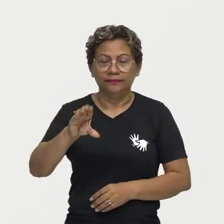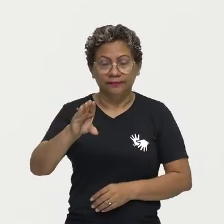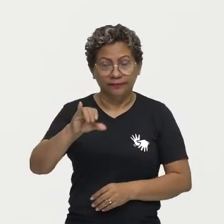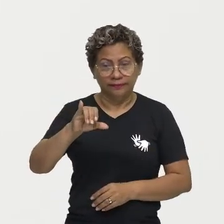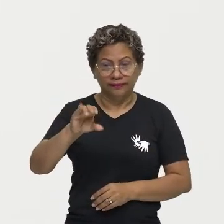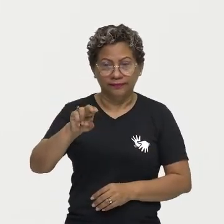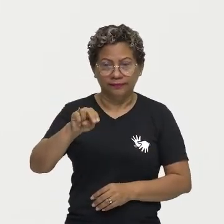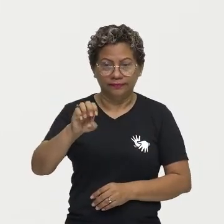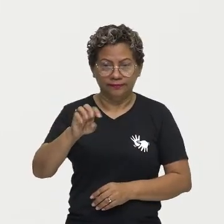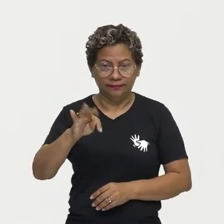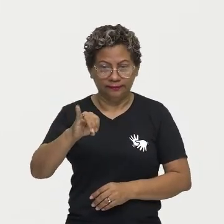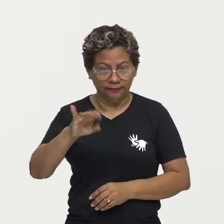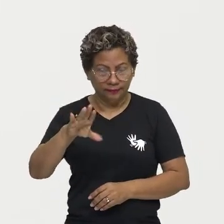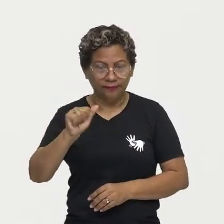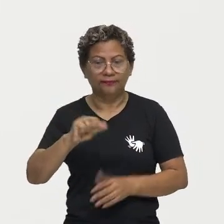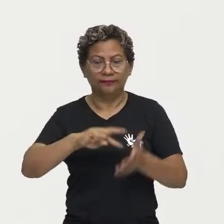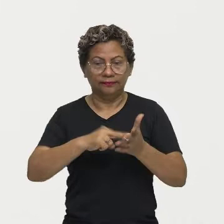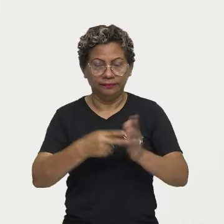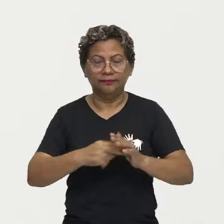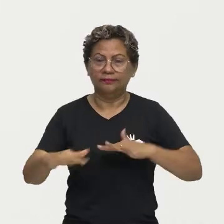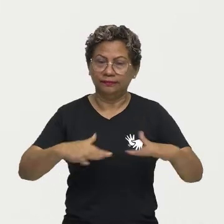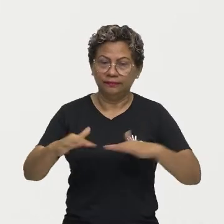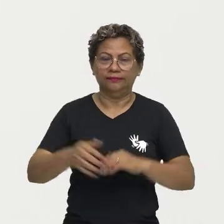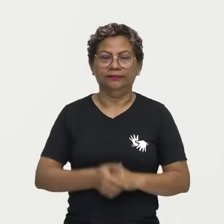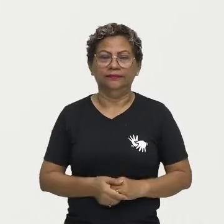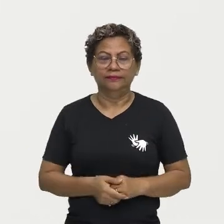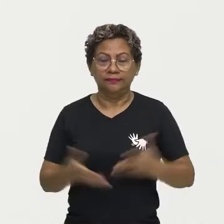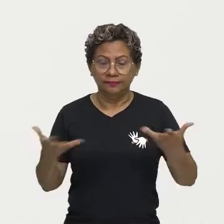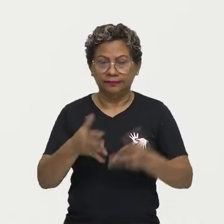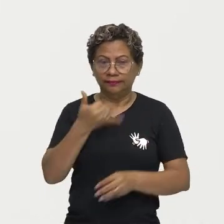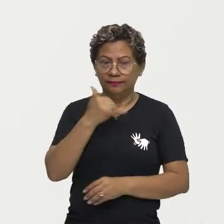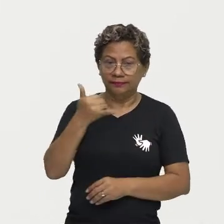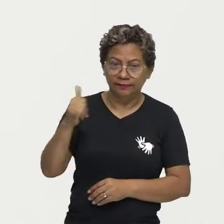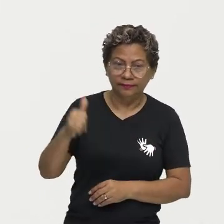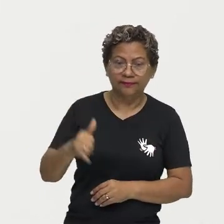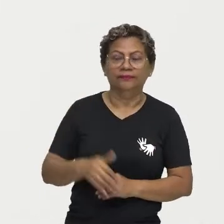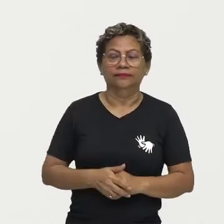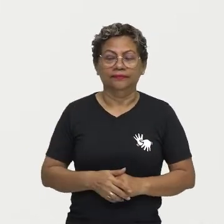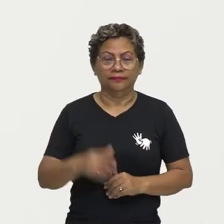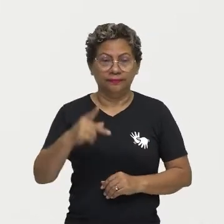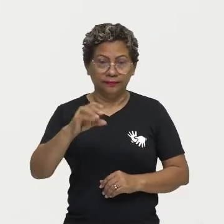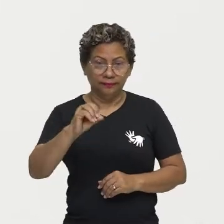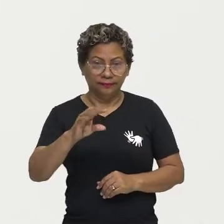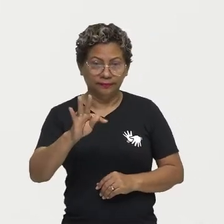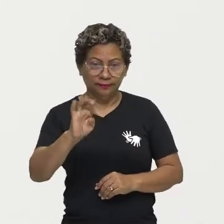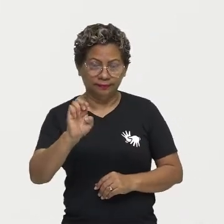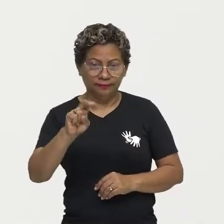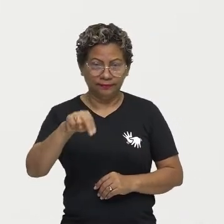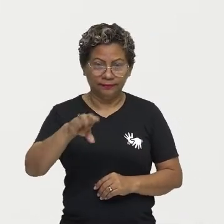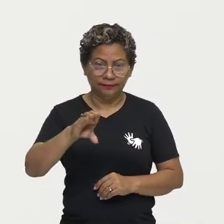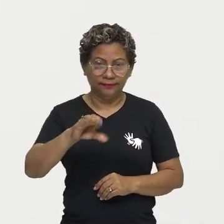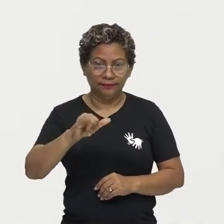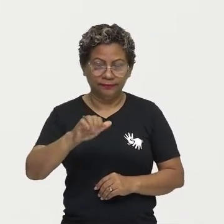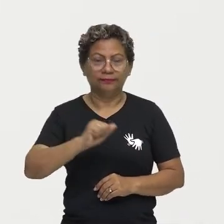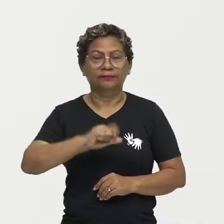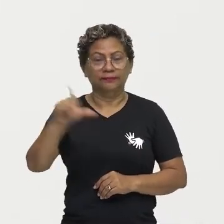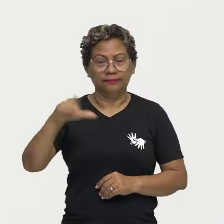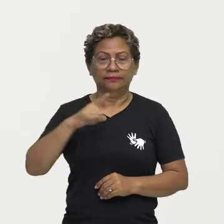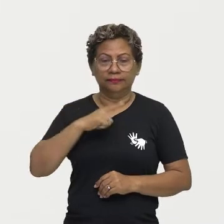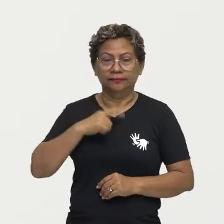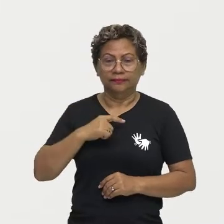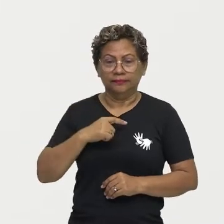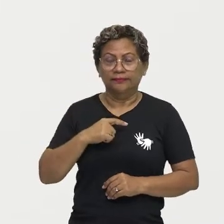movimento. Agora nós também temos a energia potencial e a gente tem dois tipos de energia potencial. A gente tem a